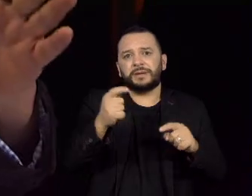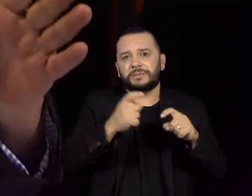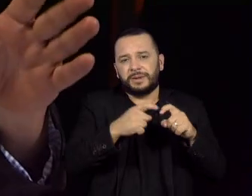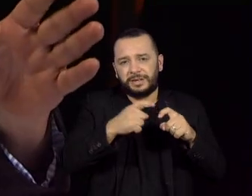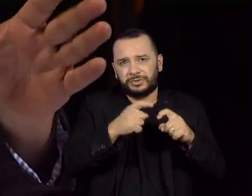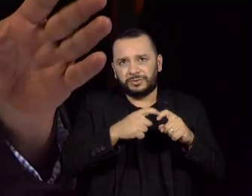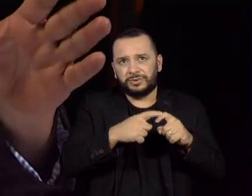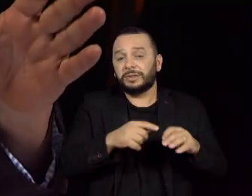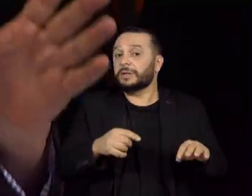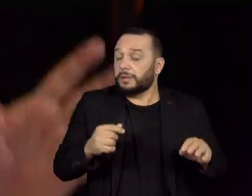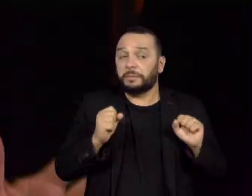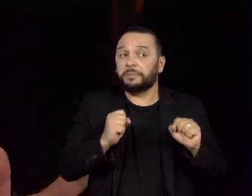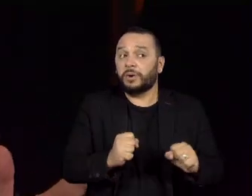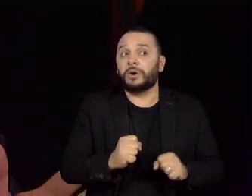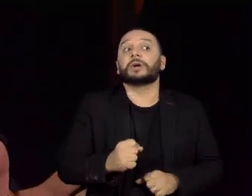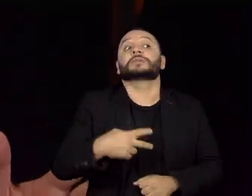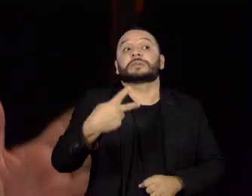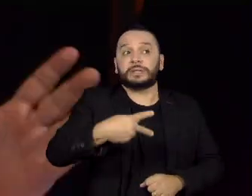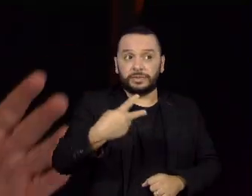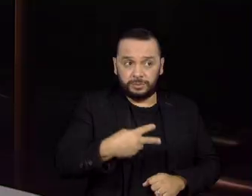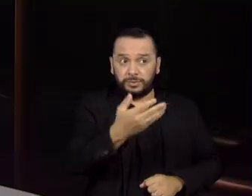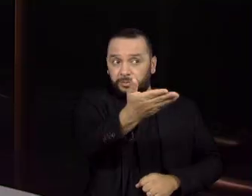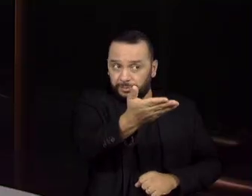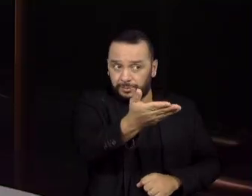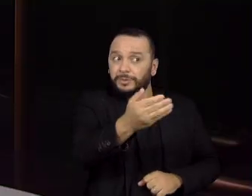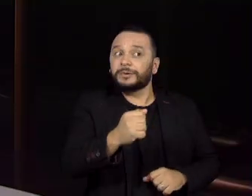aqui diante, talvez, de um segundo,